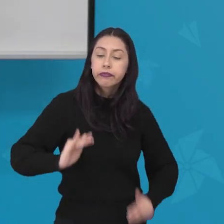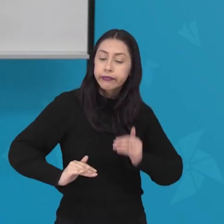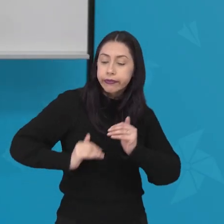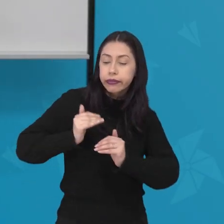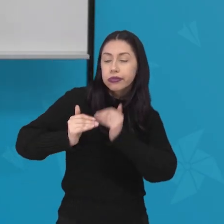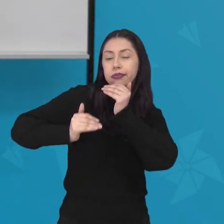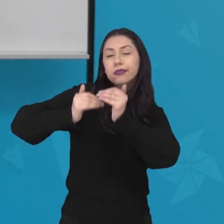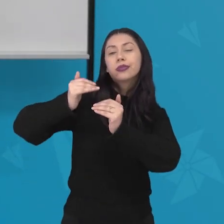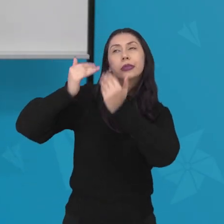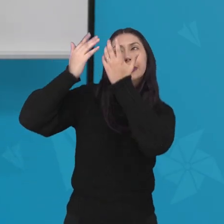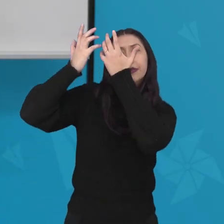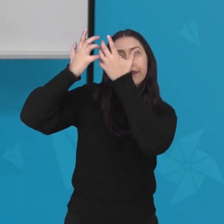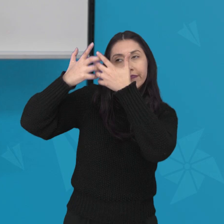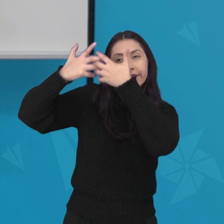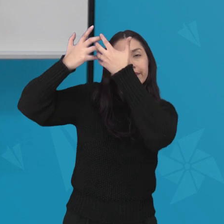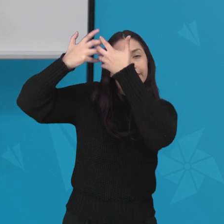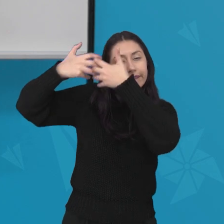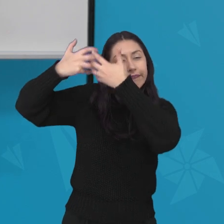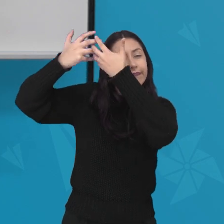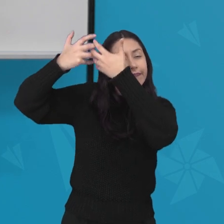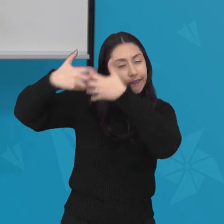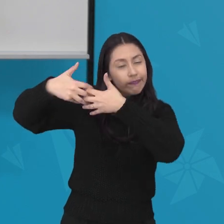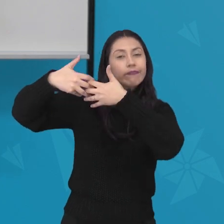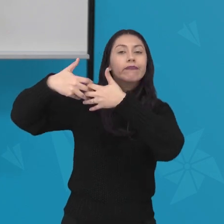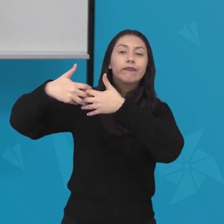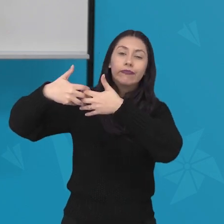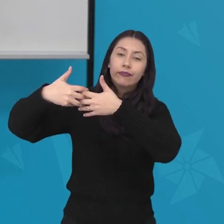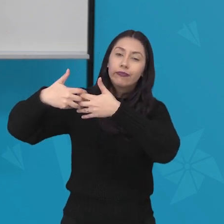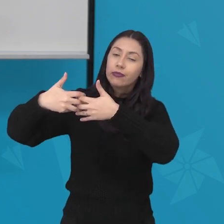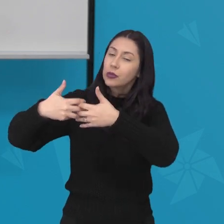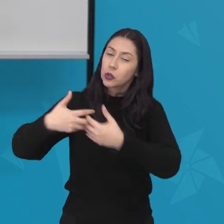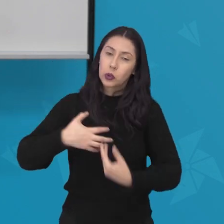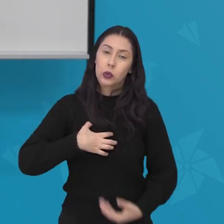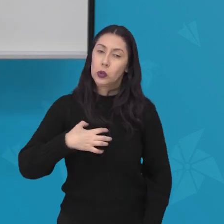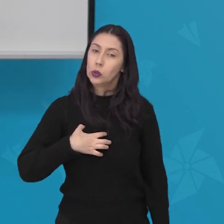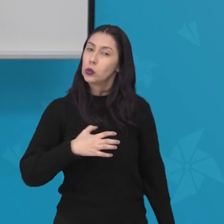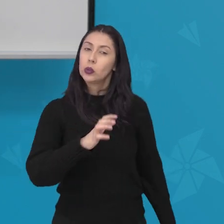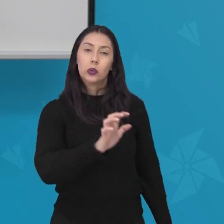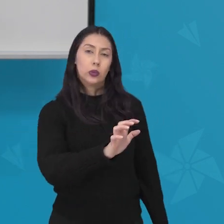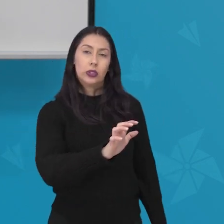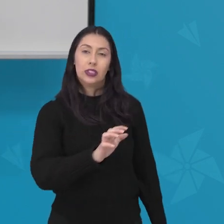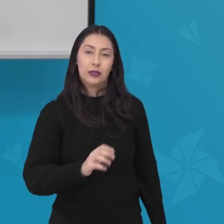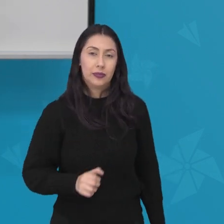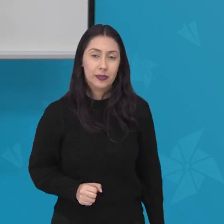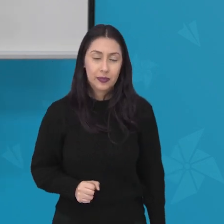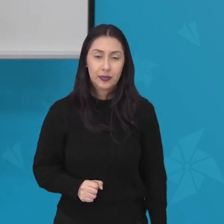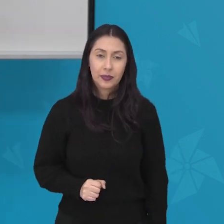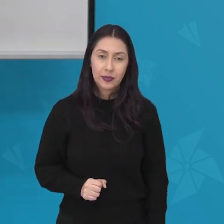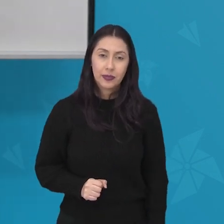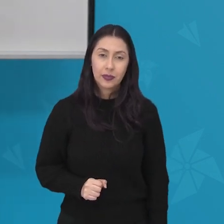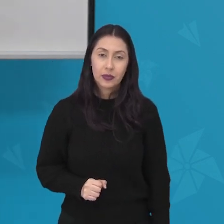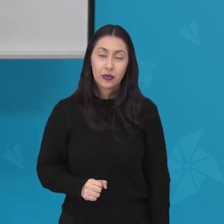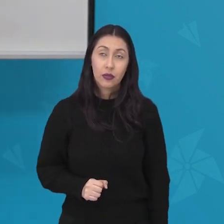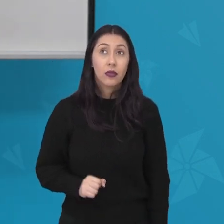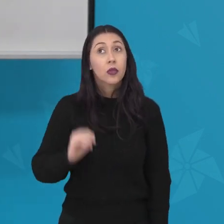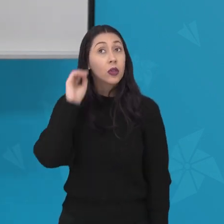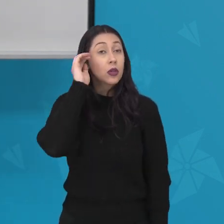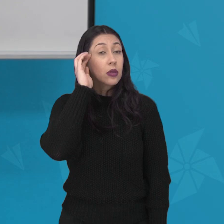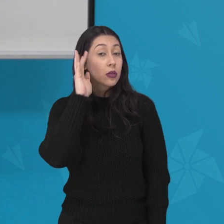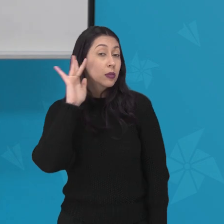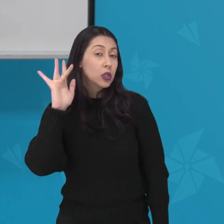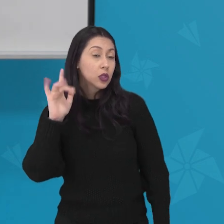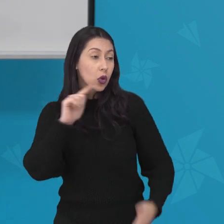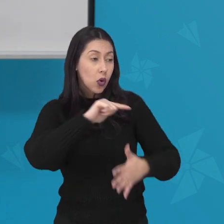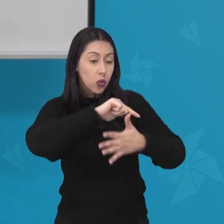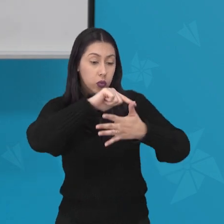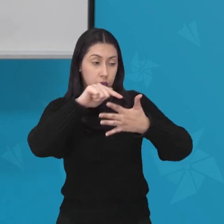de uma proposta de pensamento filosófico da maneira como ele concebia na Grécia Antiga, né? A gente pode imaginar